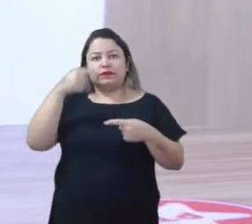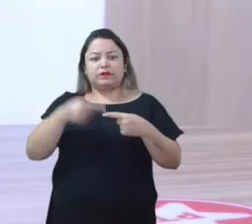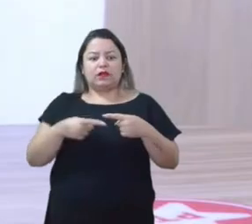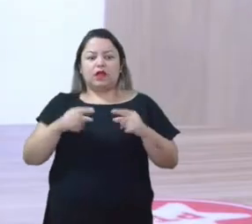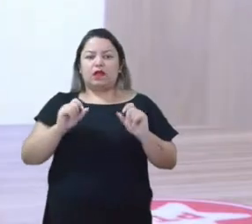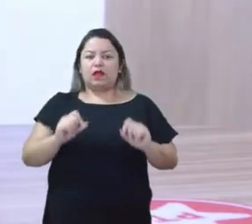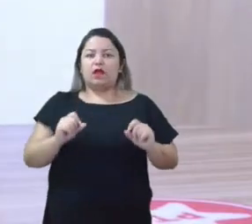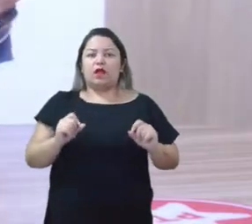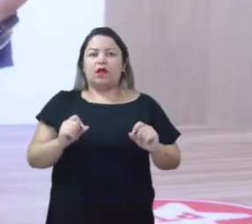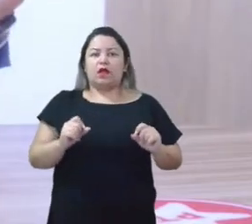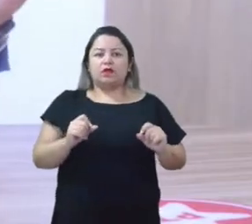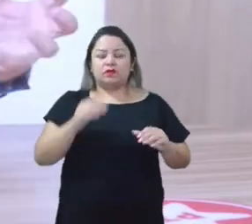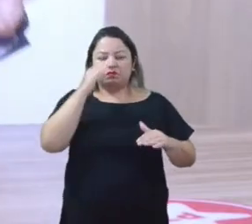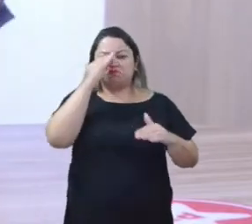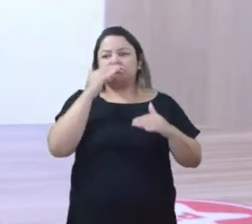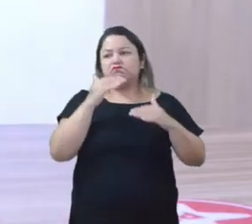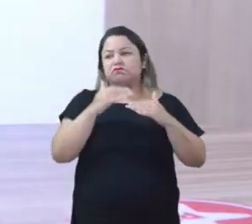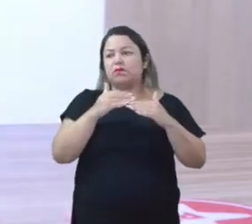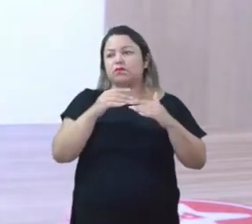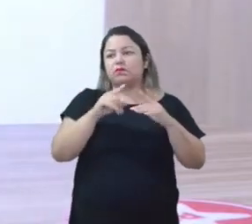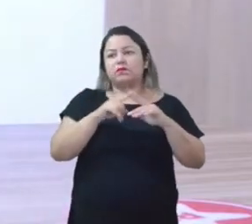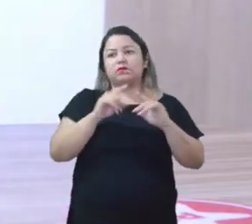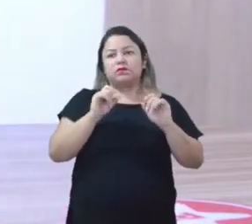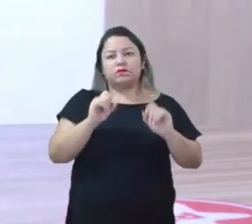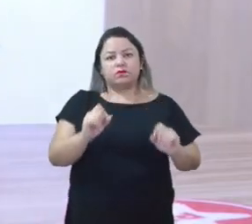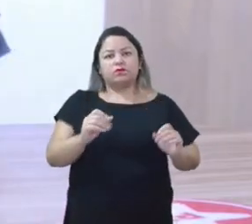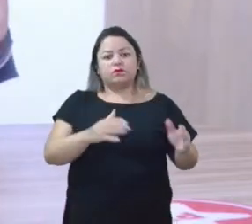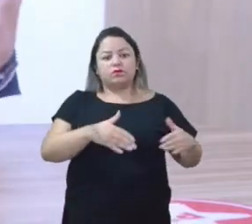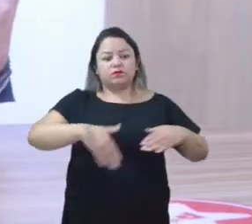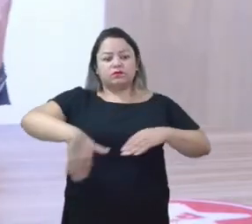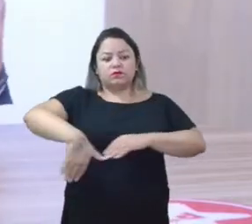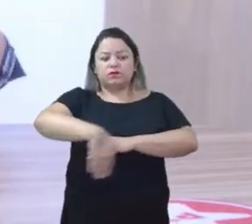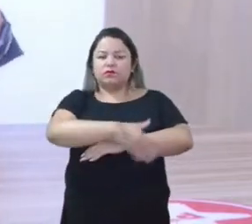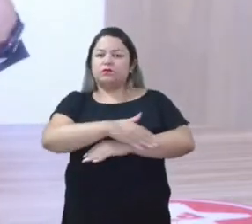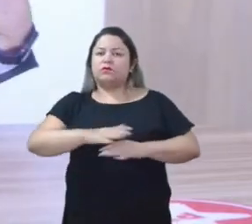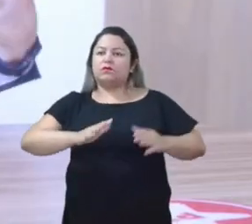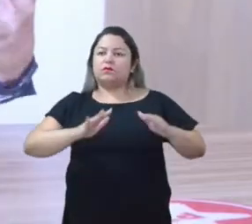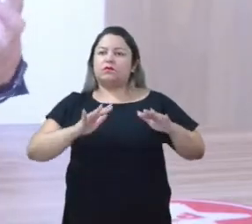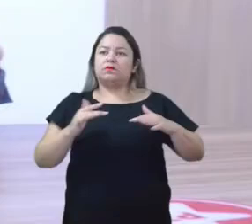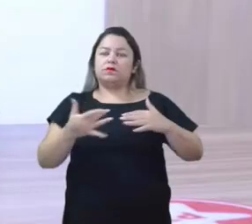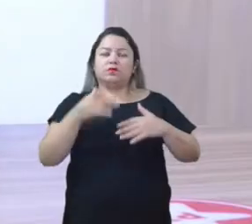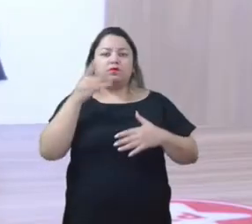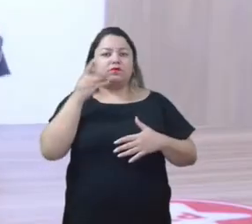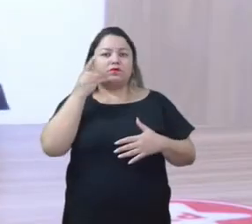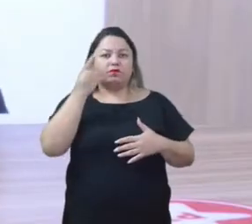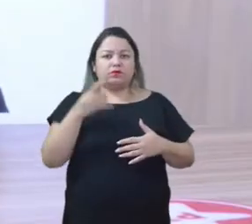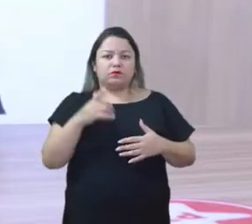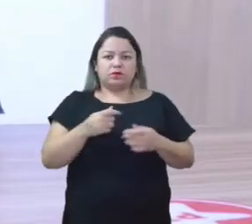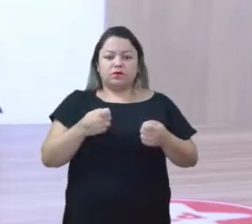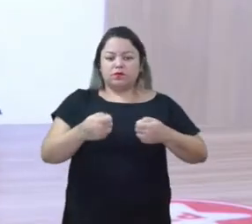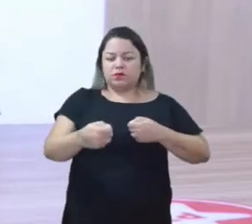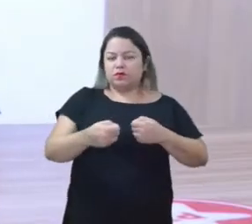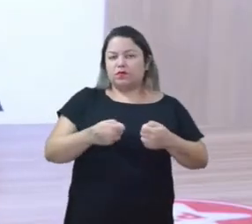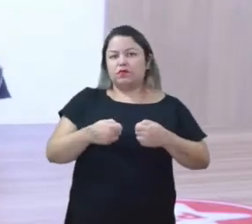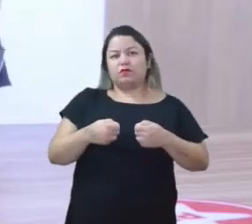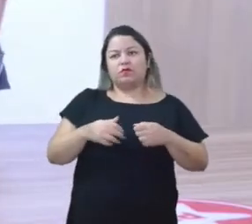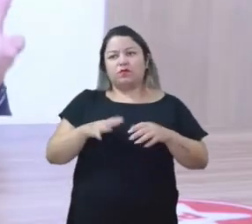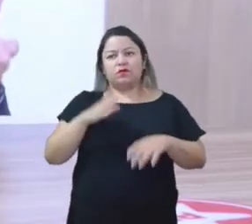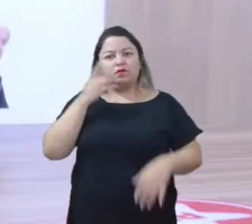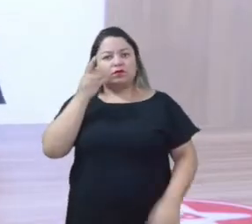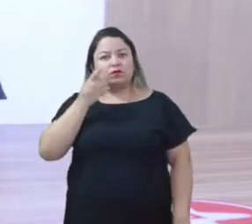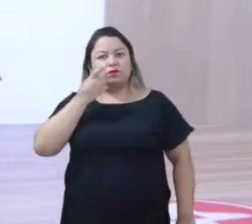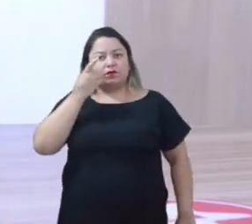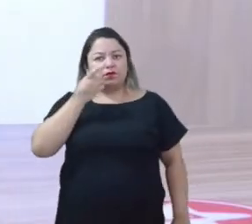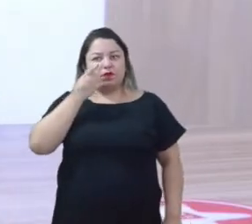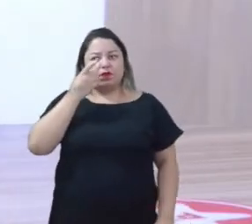ruas, das redes, mas também do parlamento. É fundamental uma ampla articulação no parlamento,